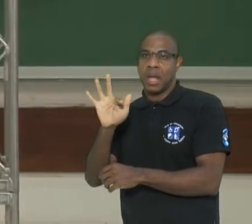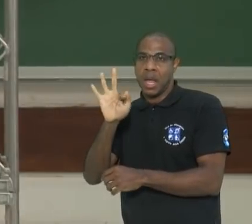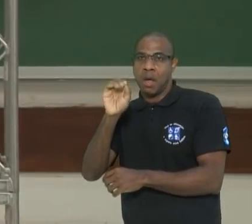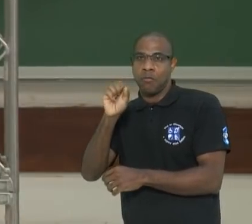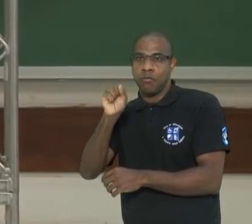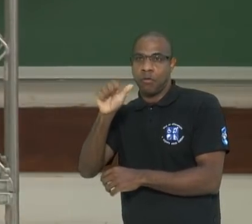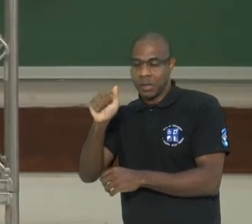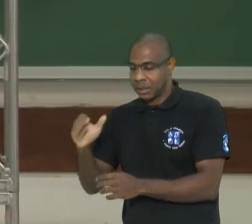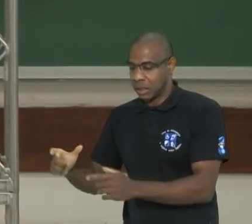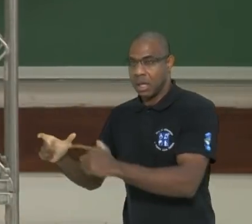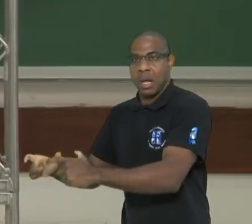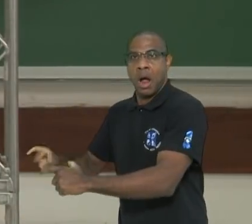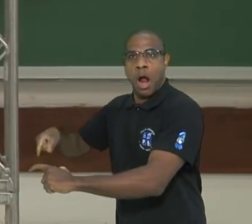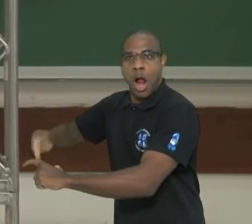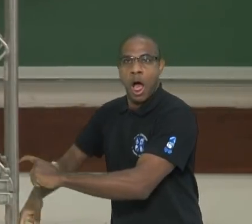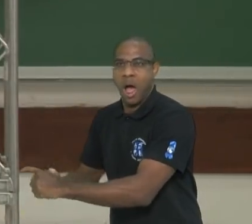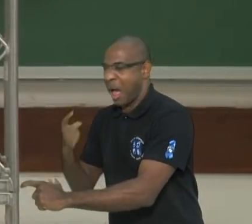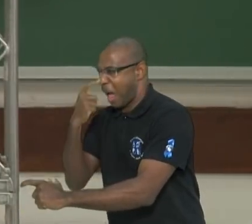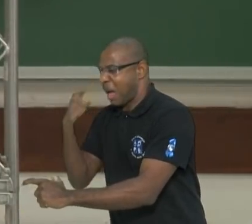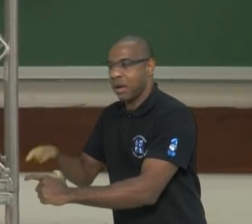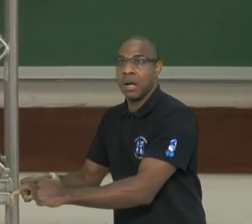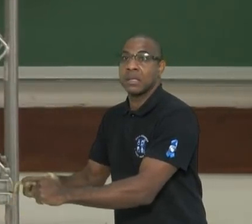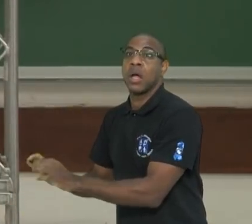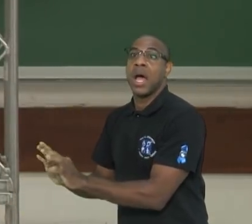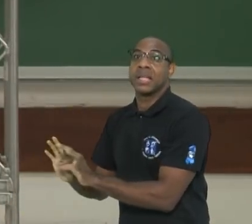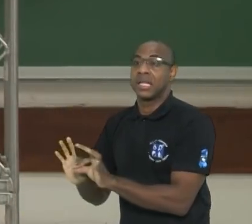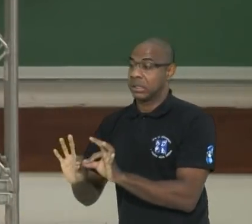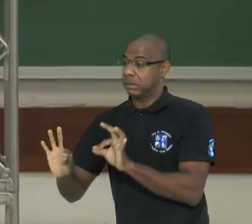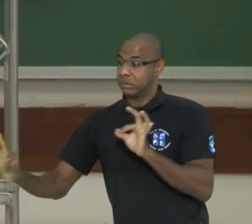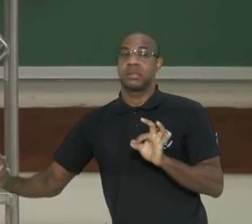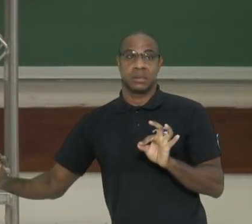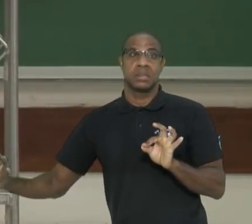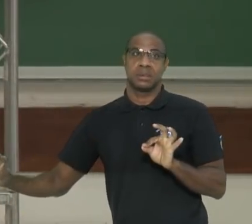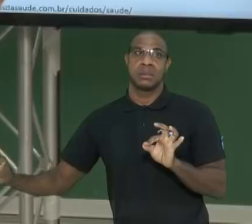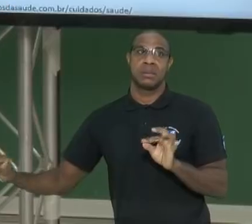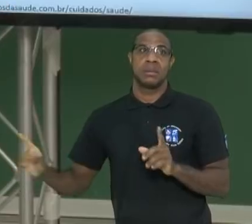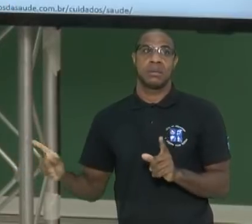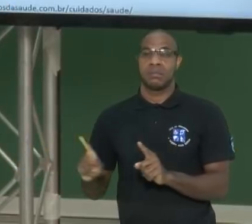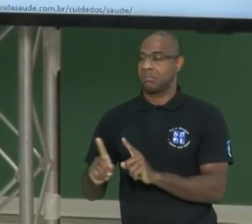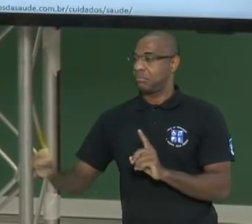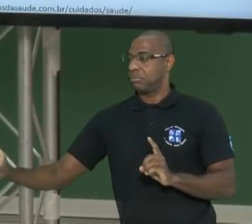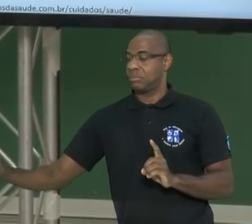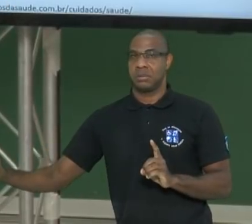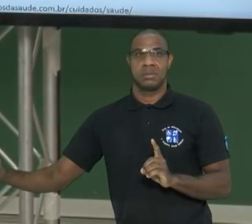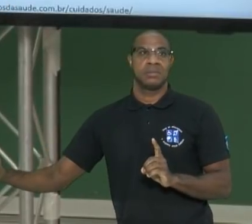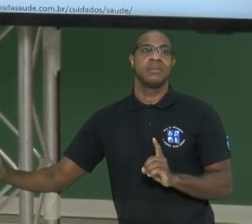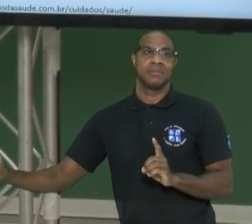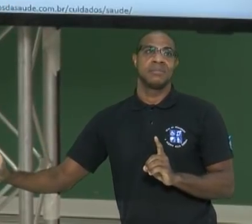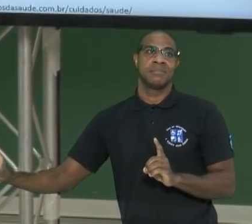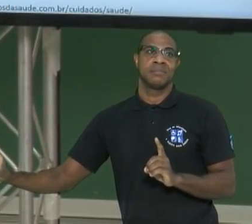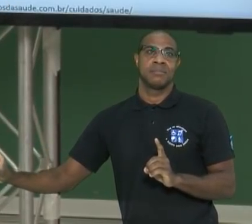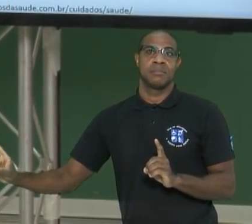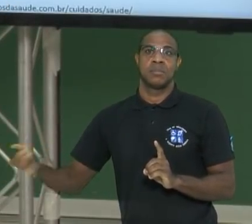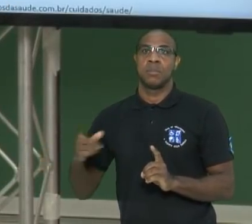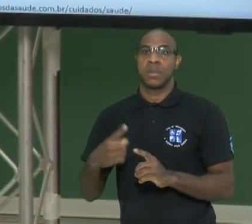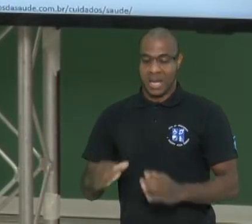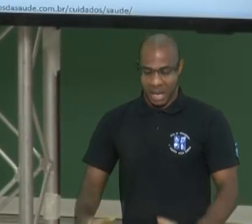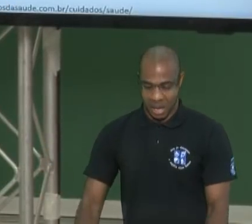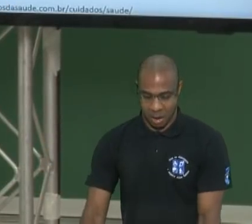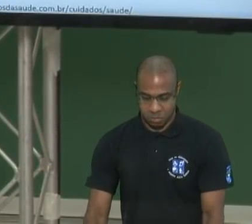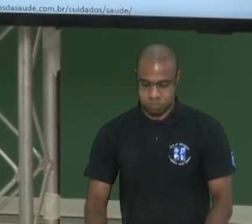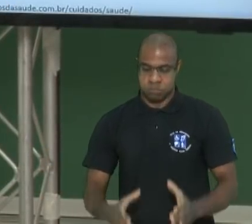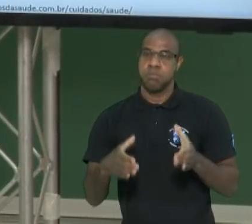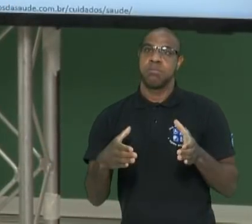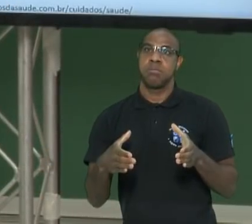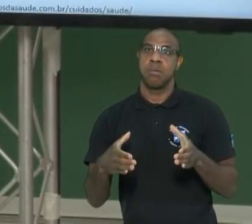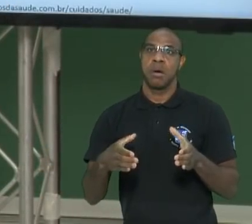coleta água de um poço artesiano. E a distância da fossa para o poço é muito importante, para